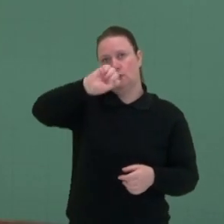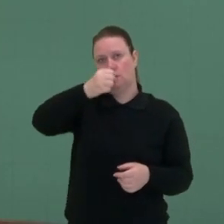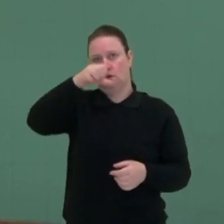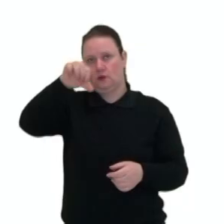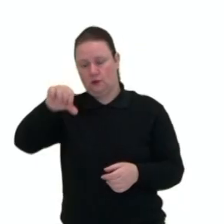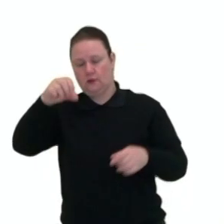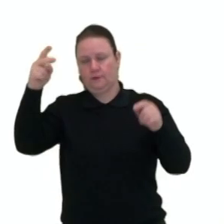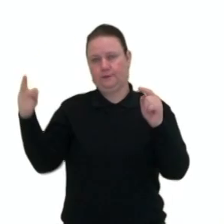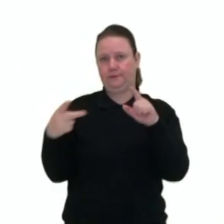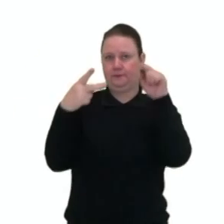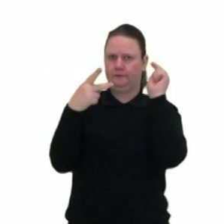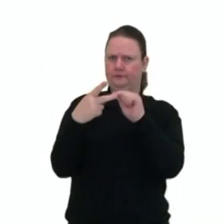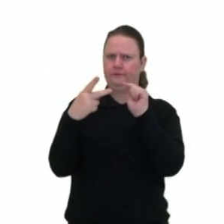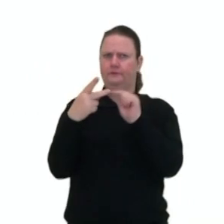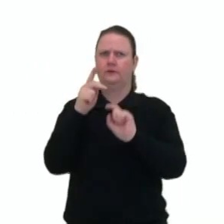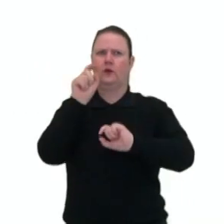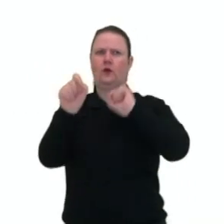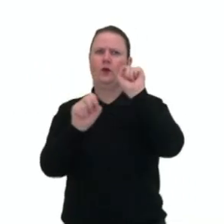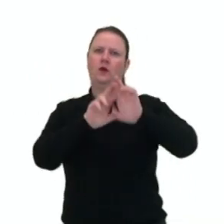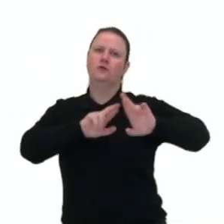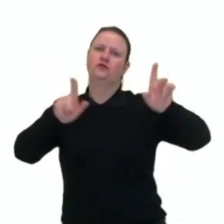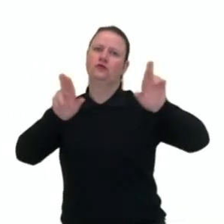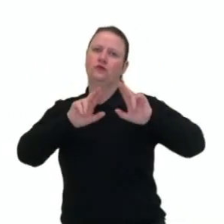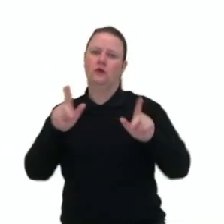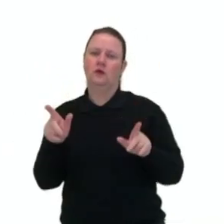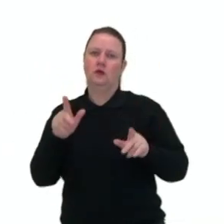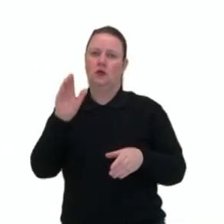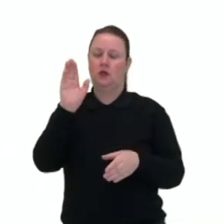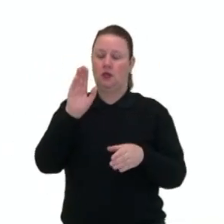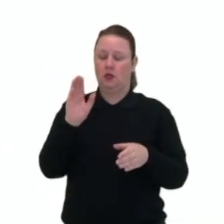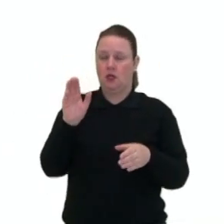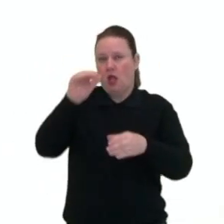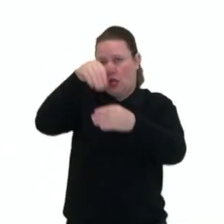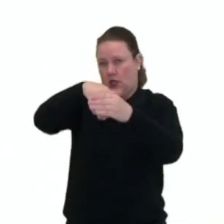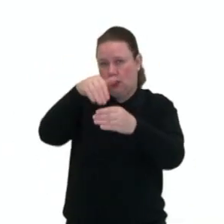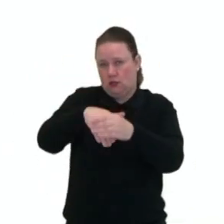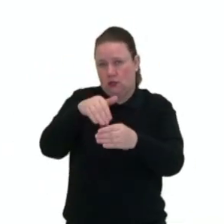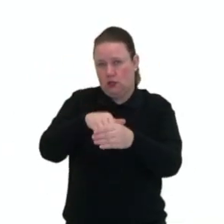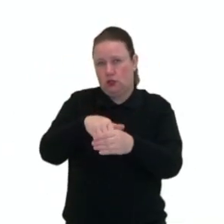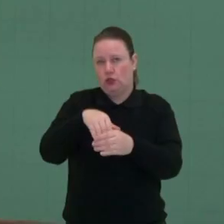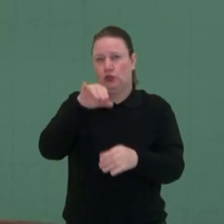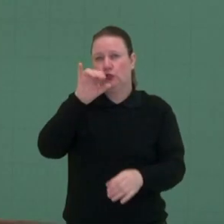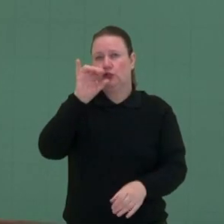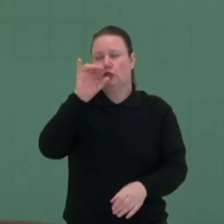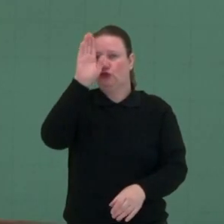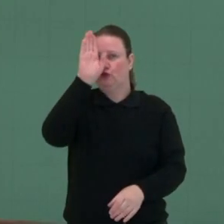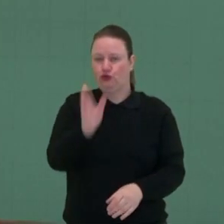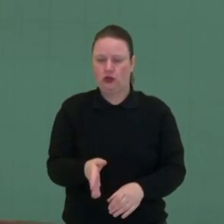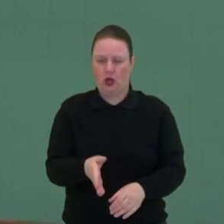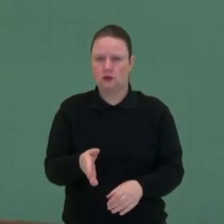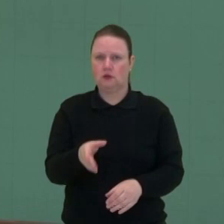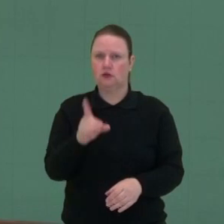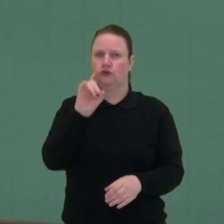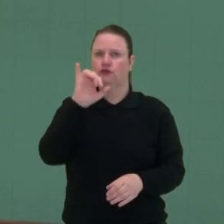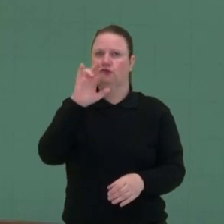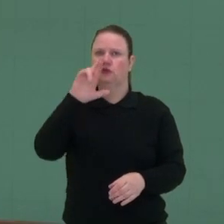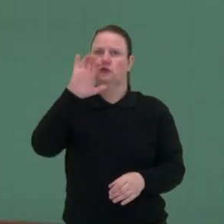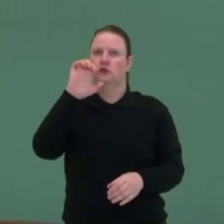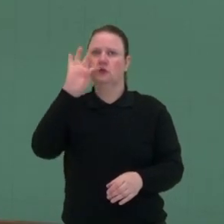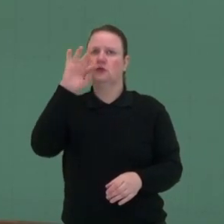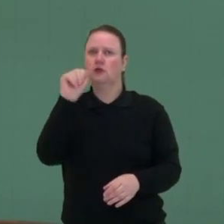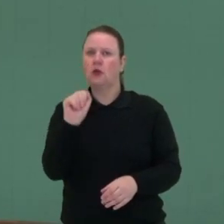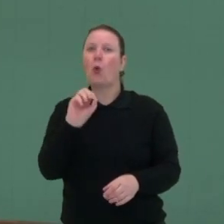Segunda questão, qual a diferença entre eleições diretas e eleições indiretas? Tá clara essa diferença para